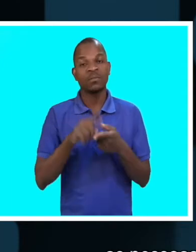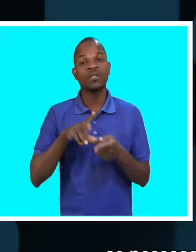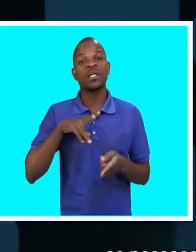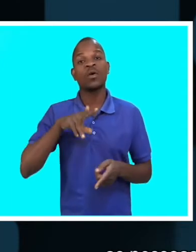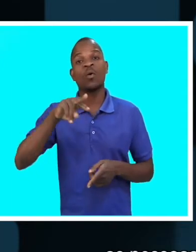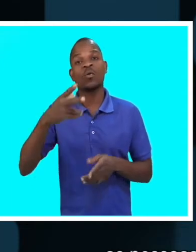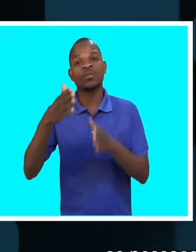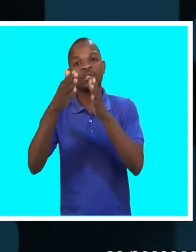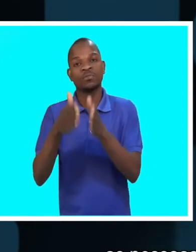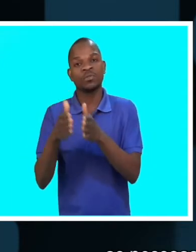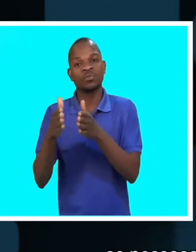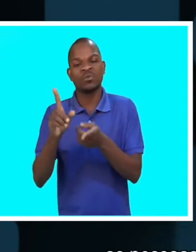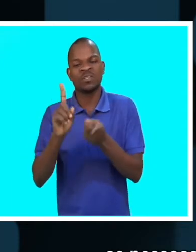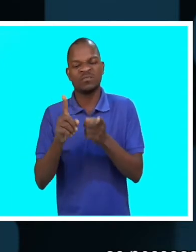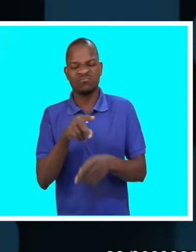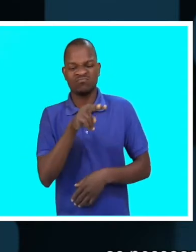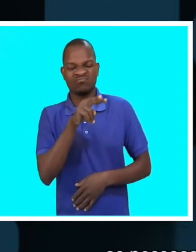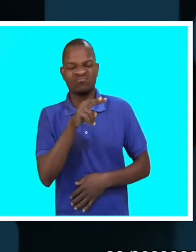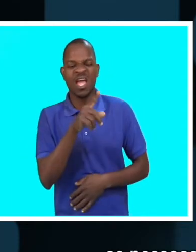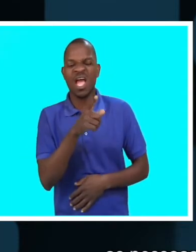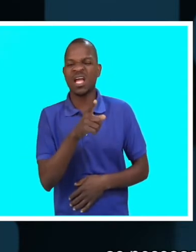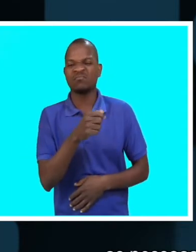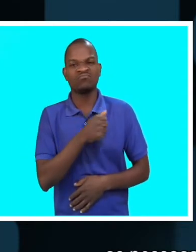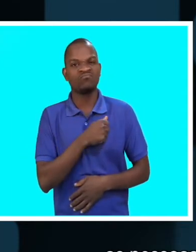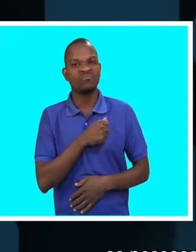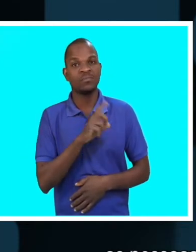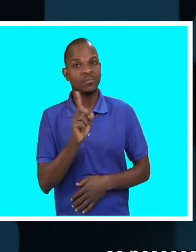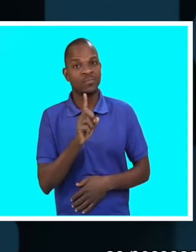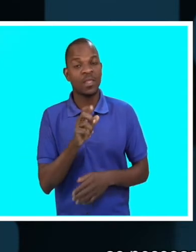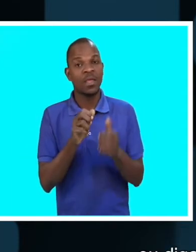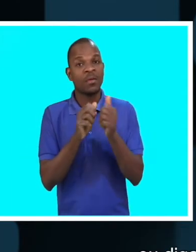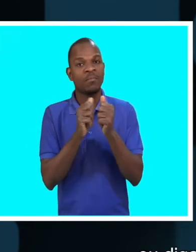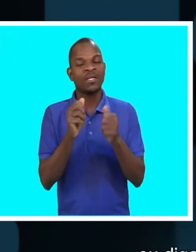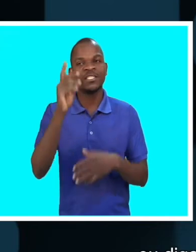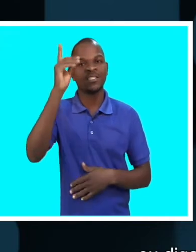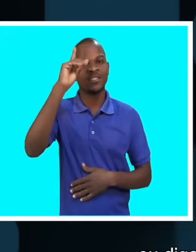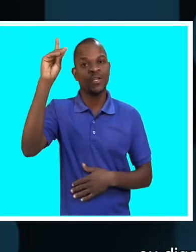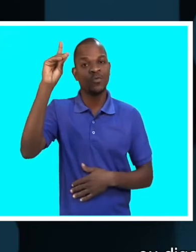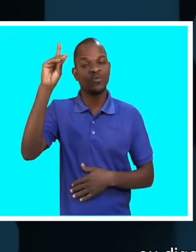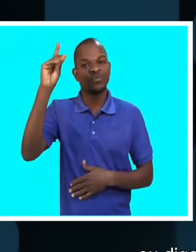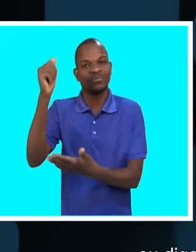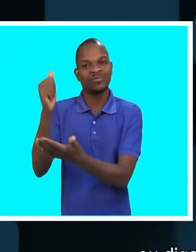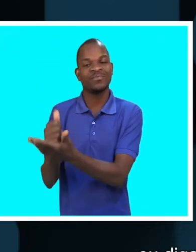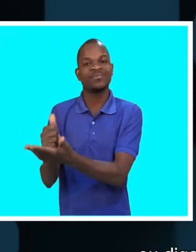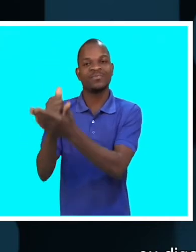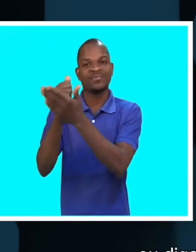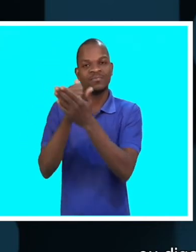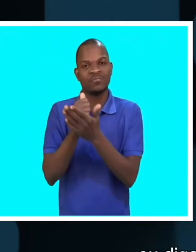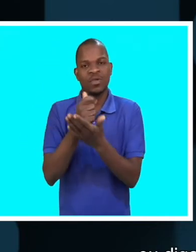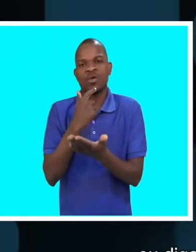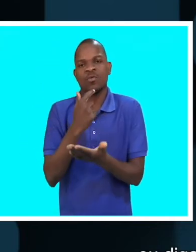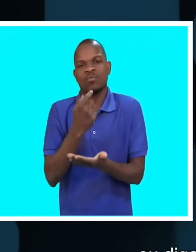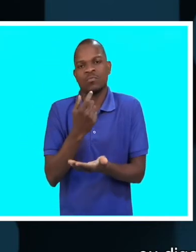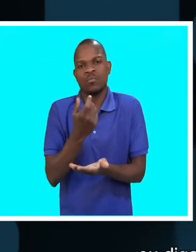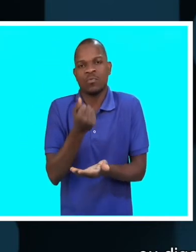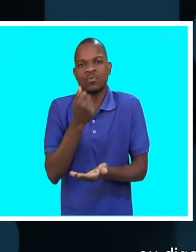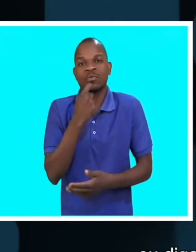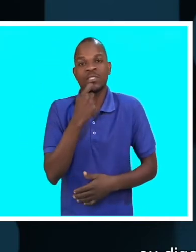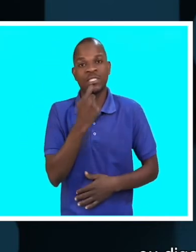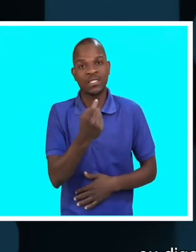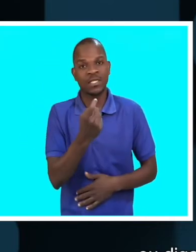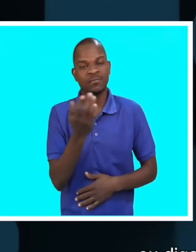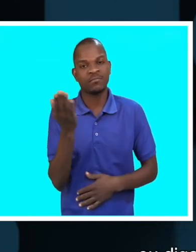que podem não estar de acordo, não é? Mas graças a Deus eu digo mesmo que ela